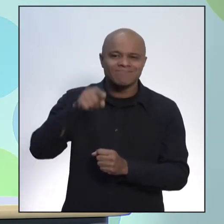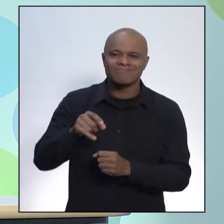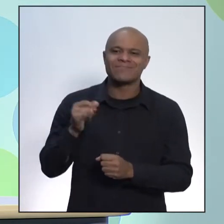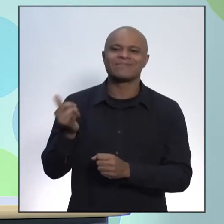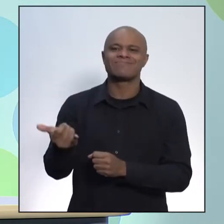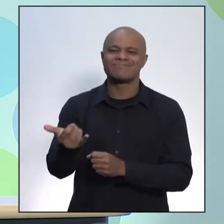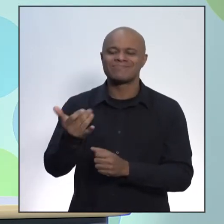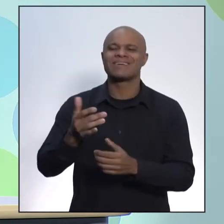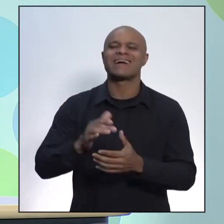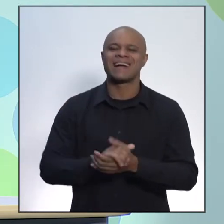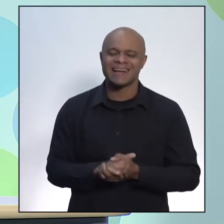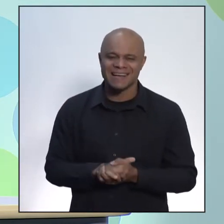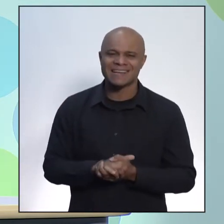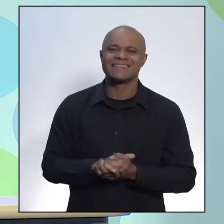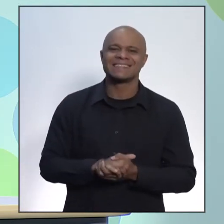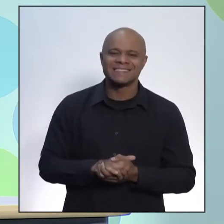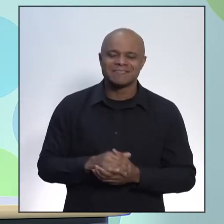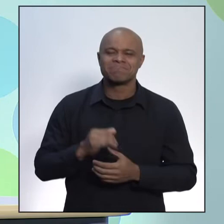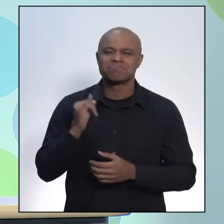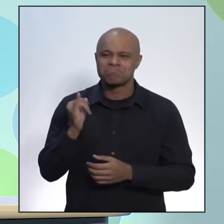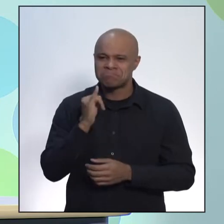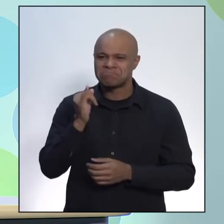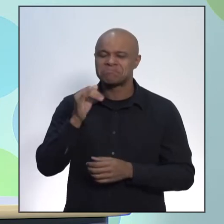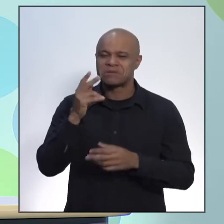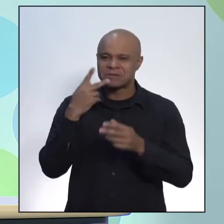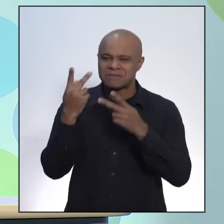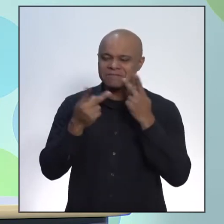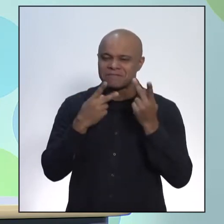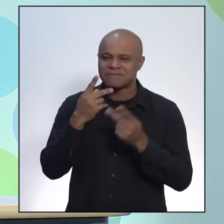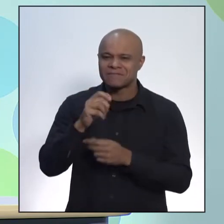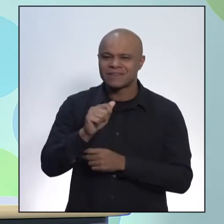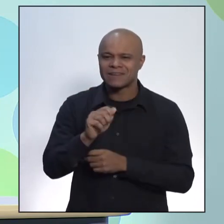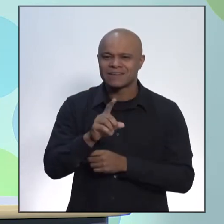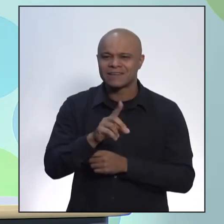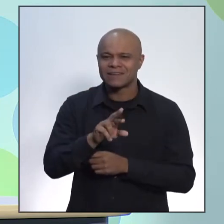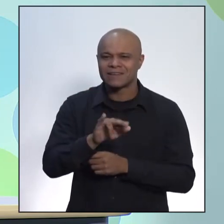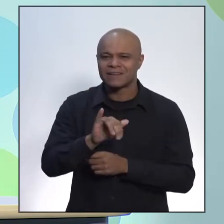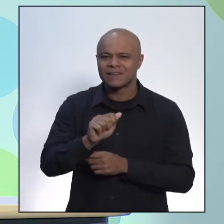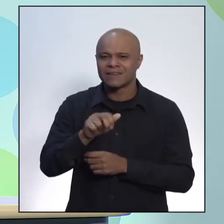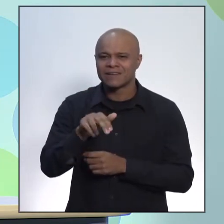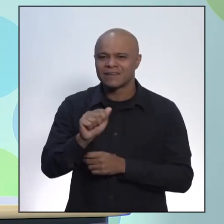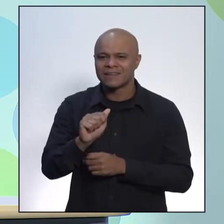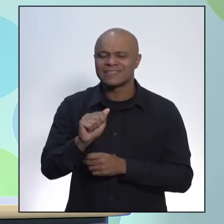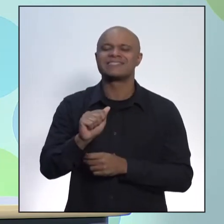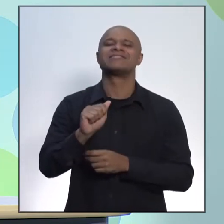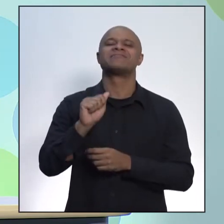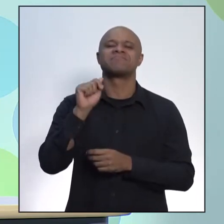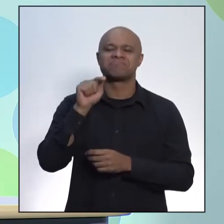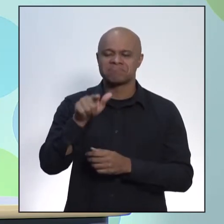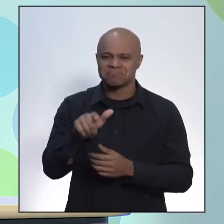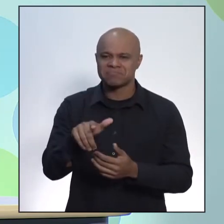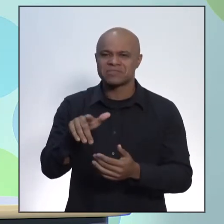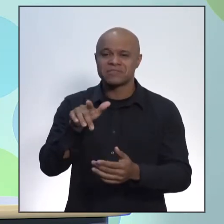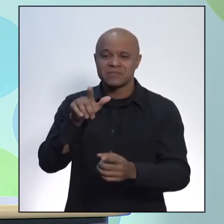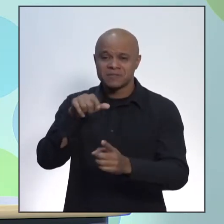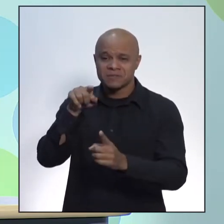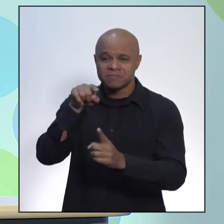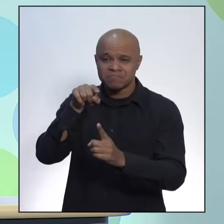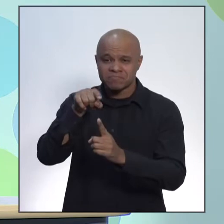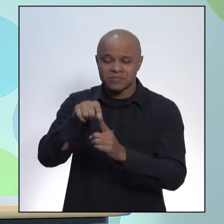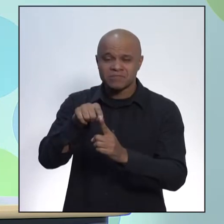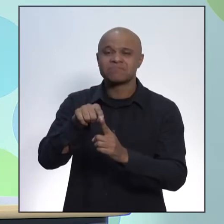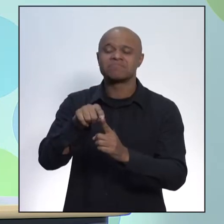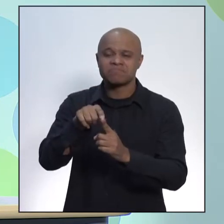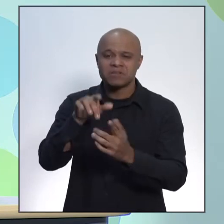válido o que a Adriana falou, e vai bem em sentido aí junto com o que eu acredito, o que